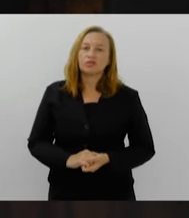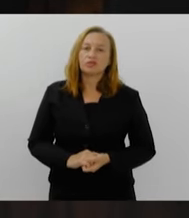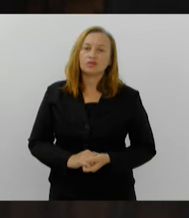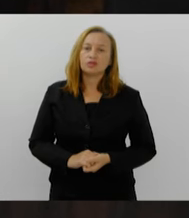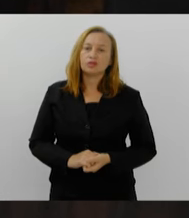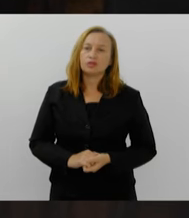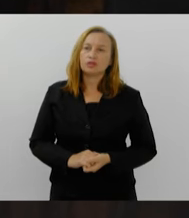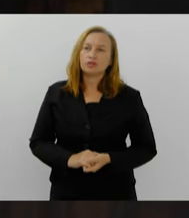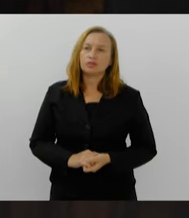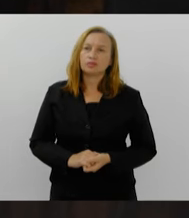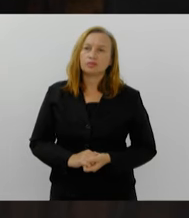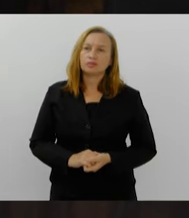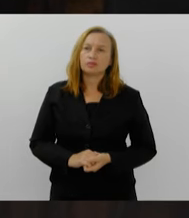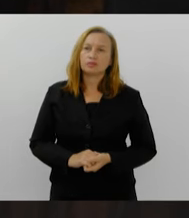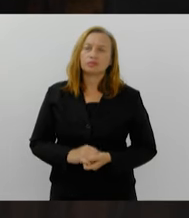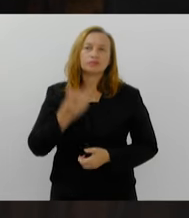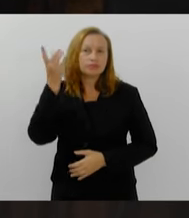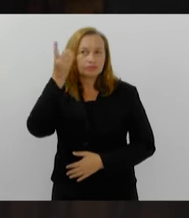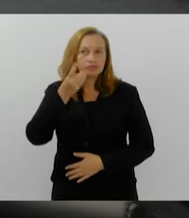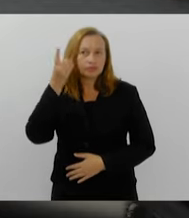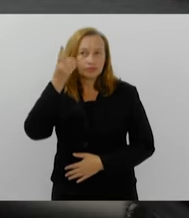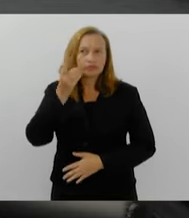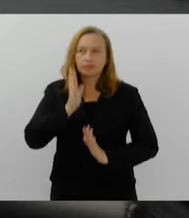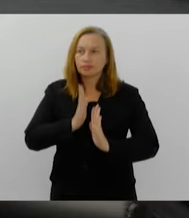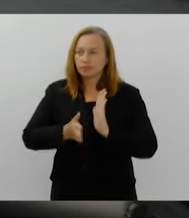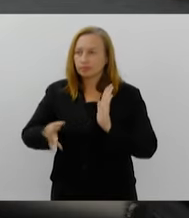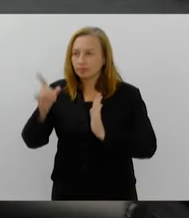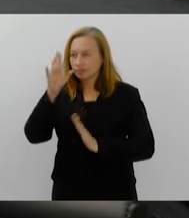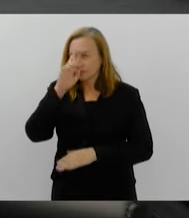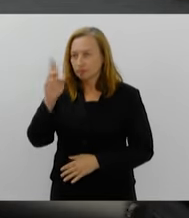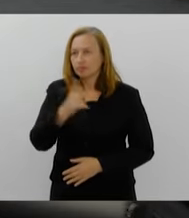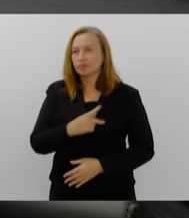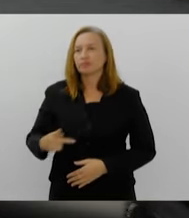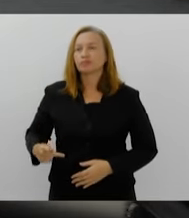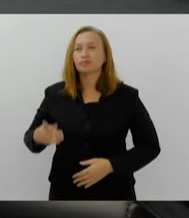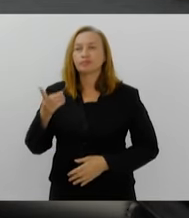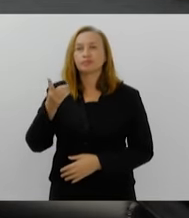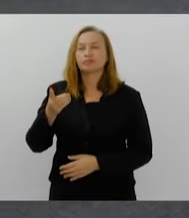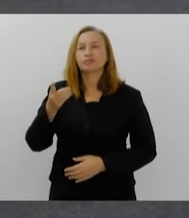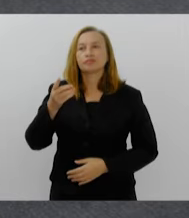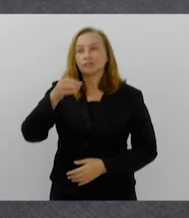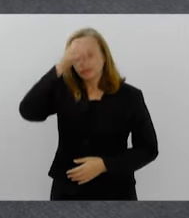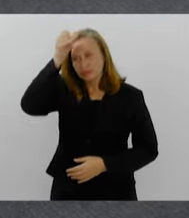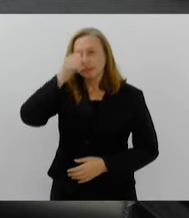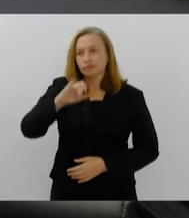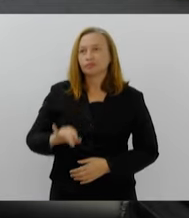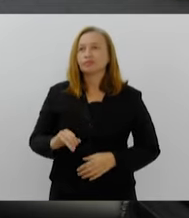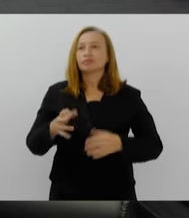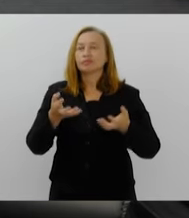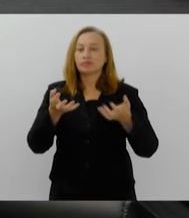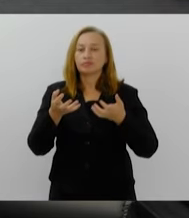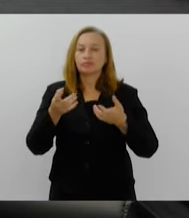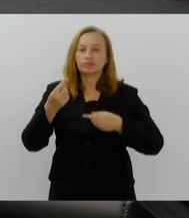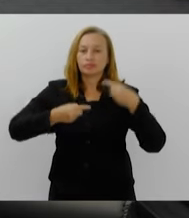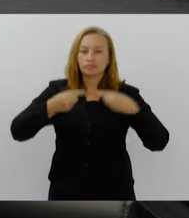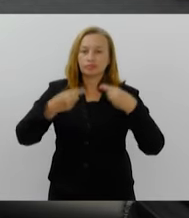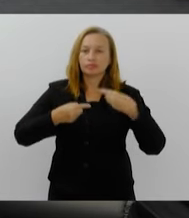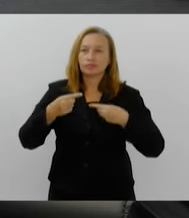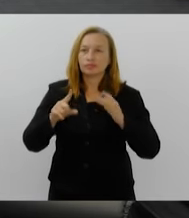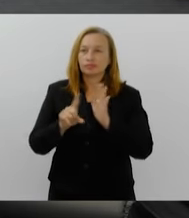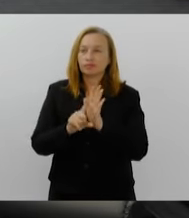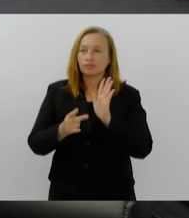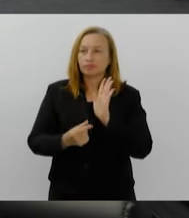discussão prévia. Deputada. Pela ordem. Pois não. Tia Ju. Eu quero discutir a LOA e amanhã o PPA.